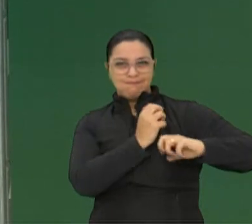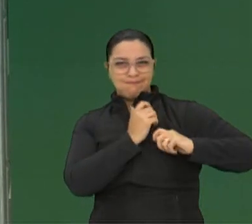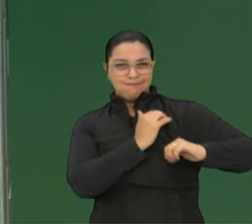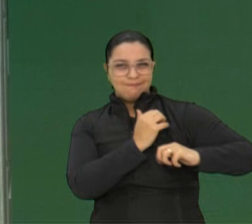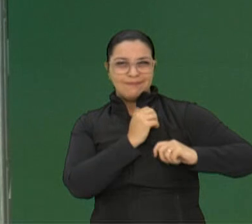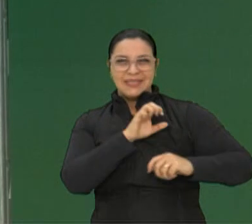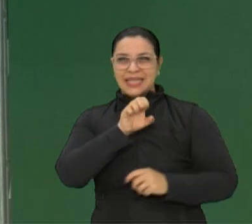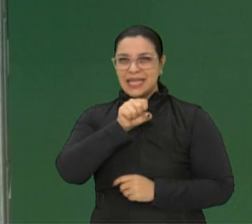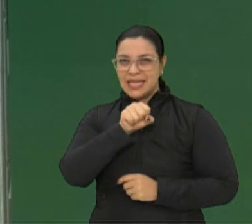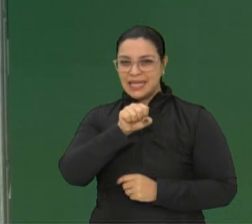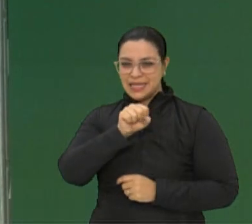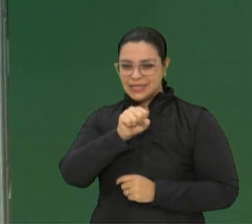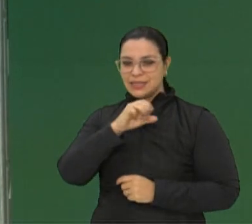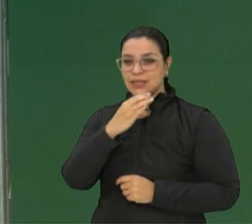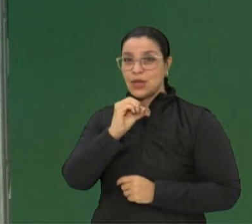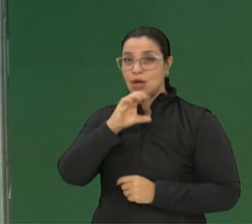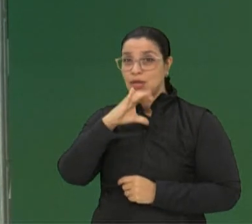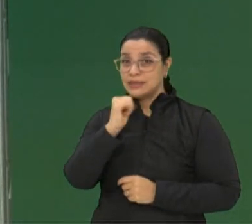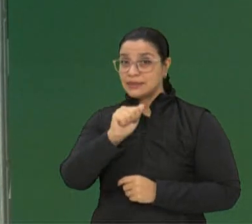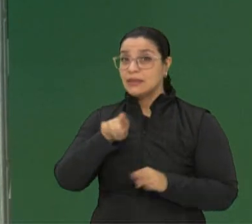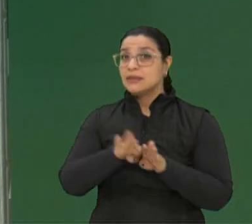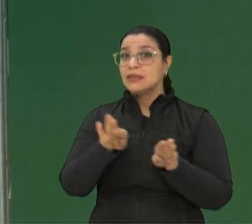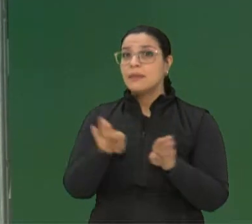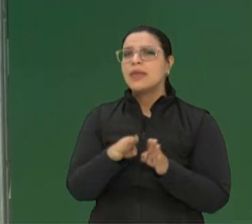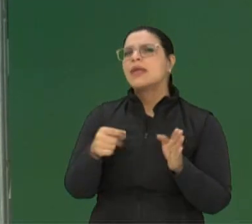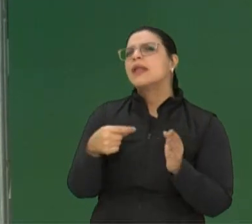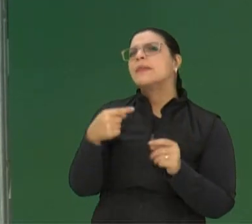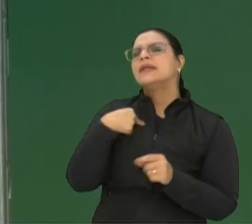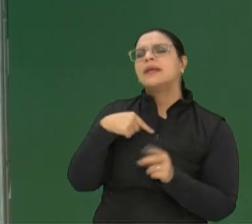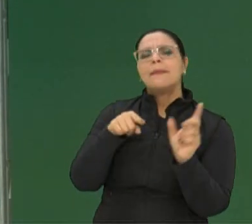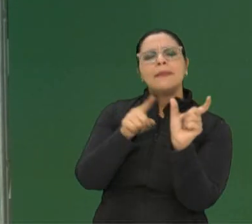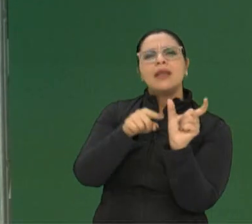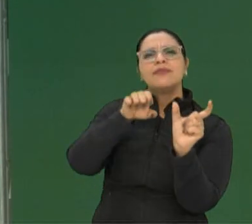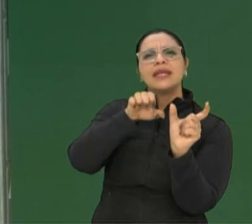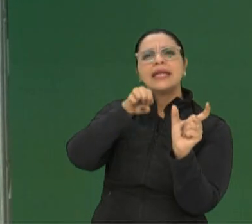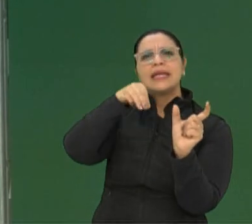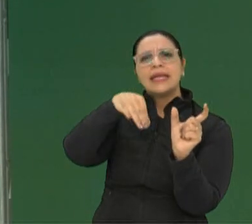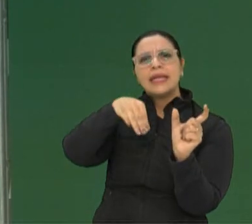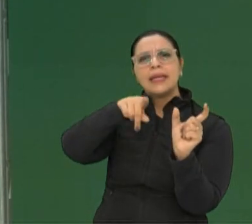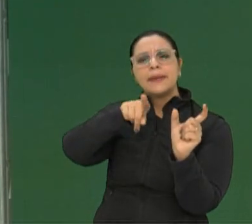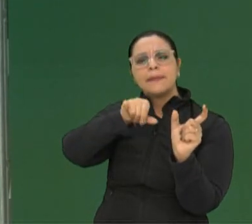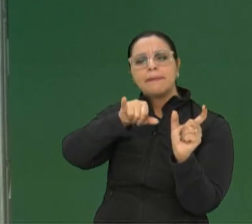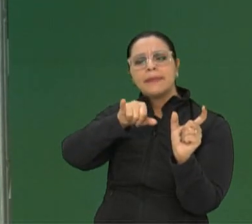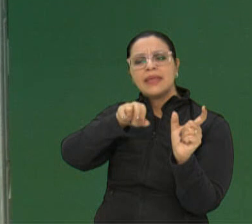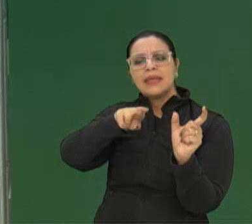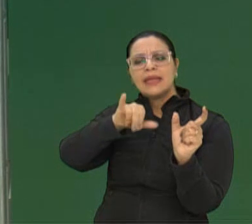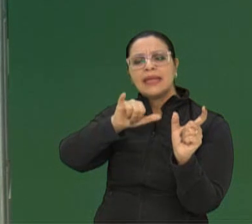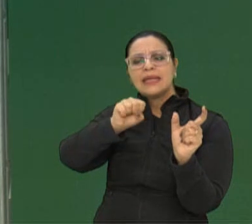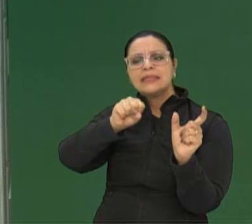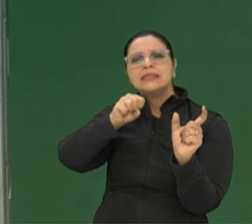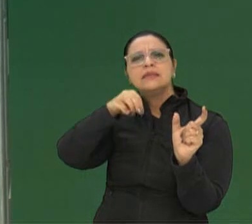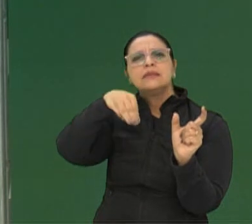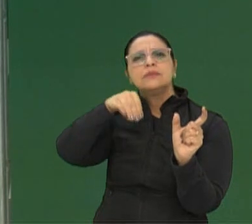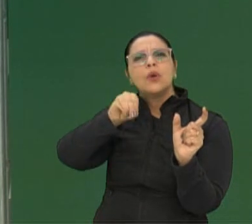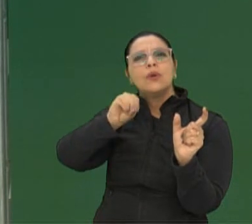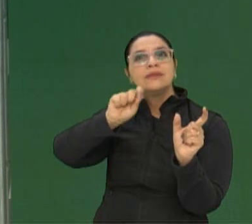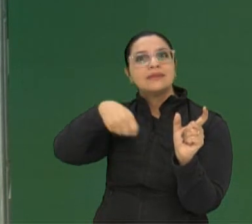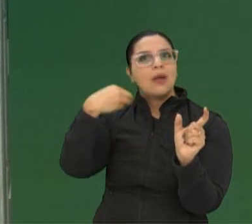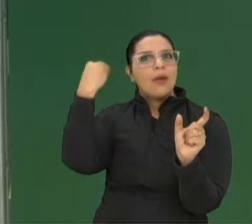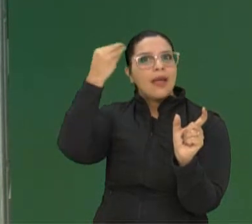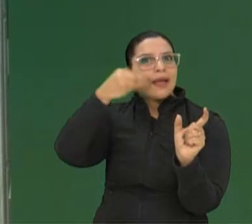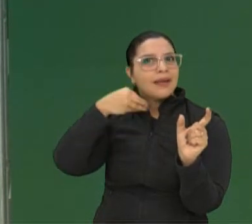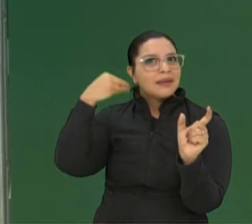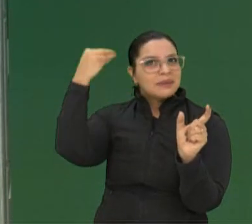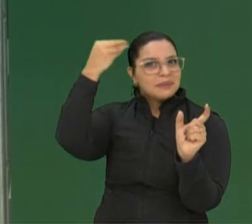Escócia, e ele é um pensador empirista, palavrinha-chave aí, empirismo, tá? Lembra